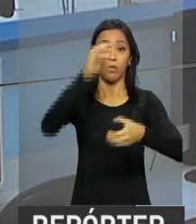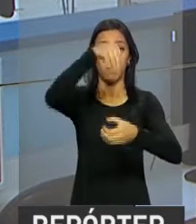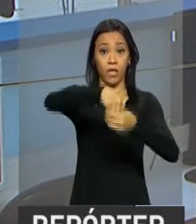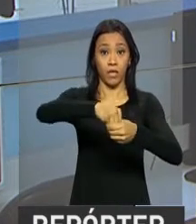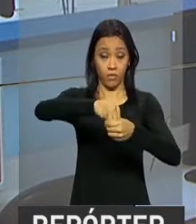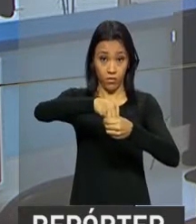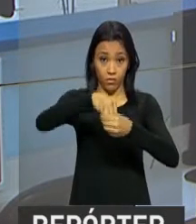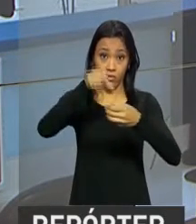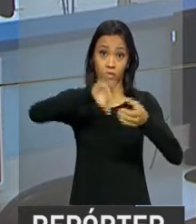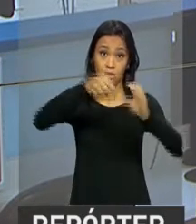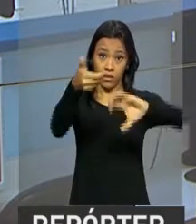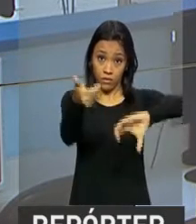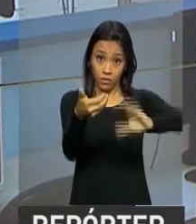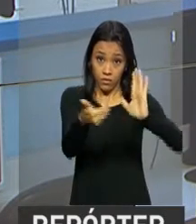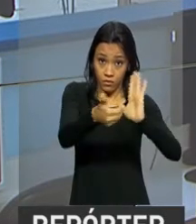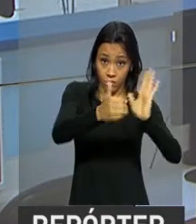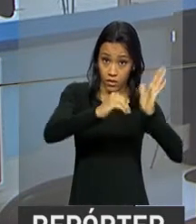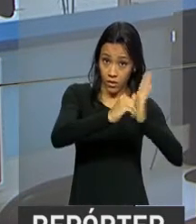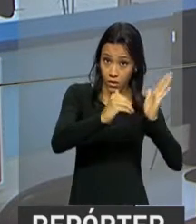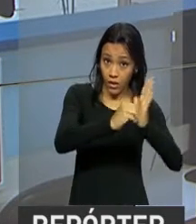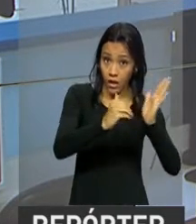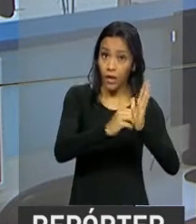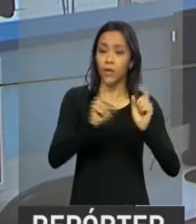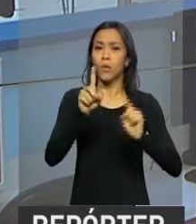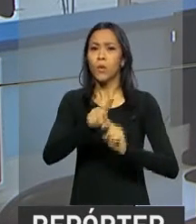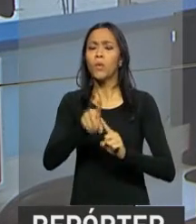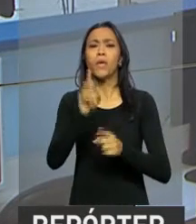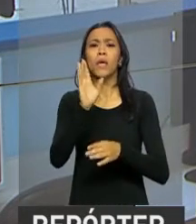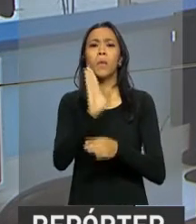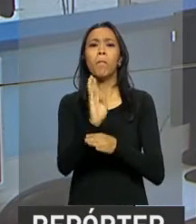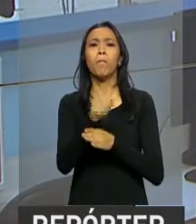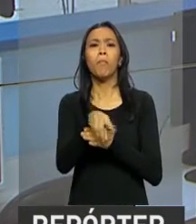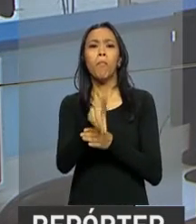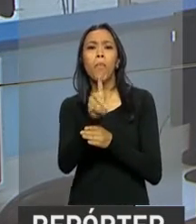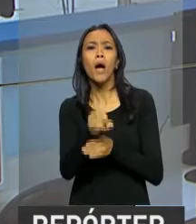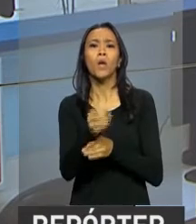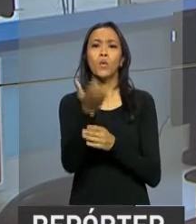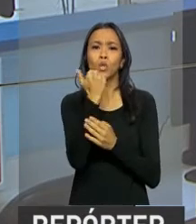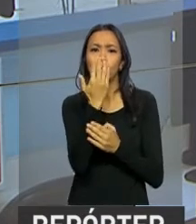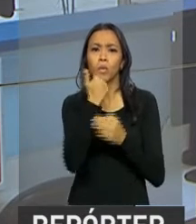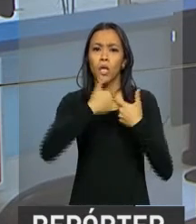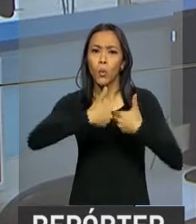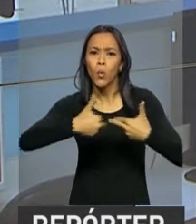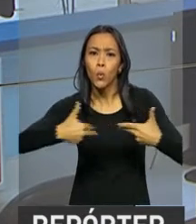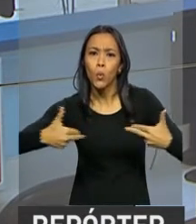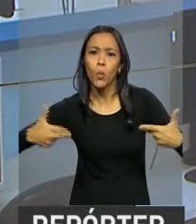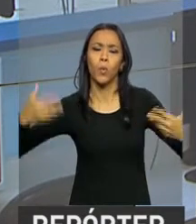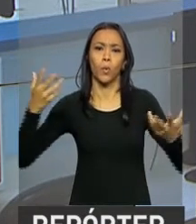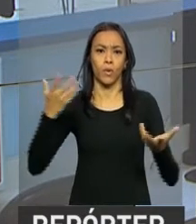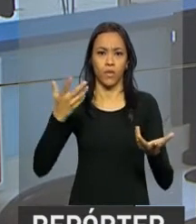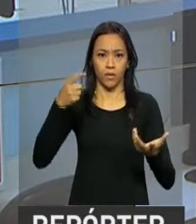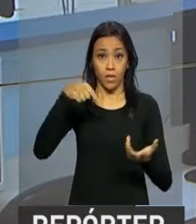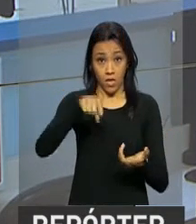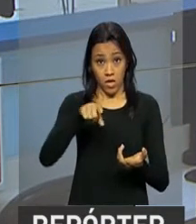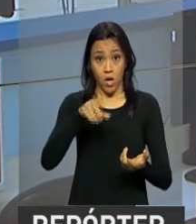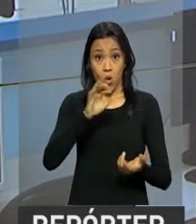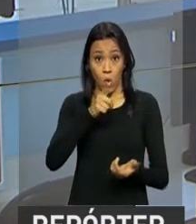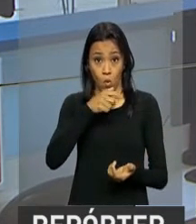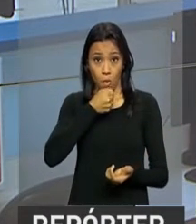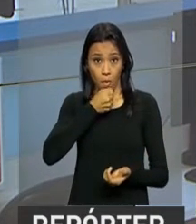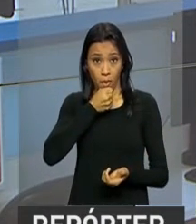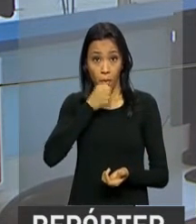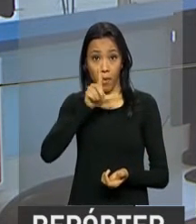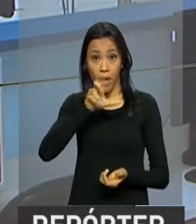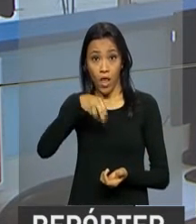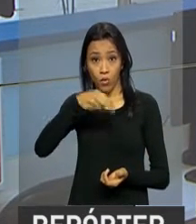de alimentos nos programas, nos projetos de lei que tratam do combate ao desperdício de comida. O repórter Leonardo Meira